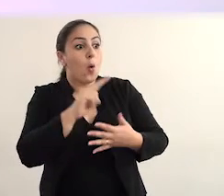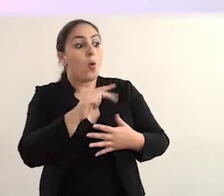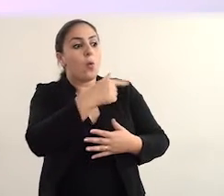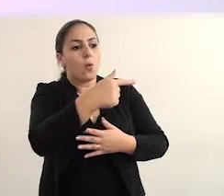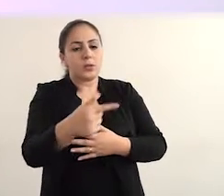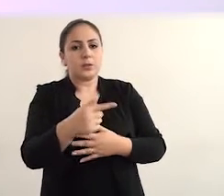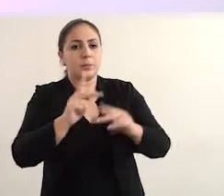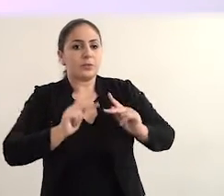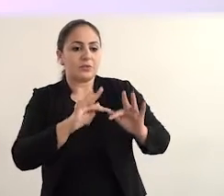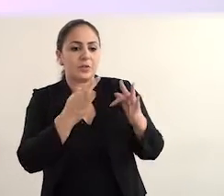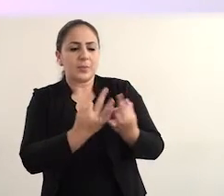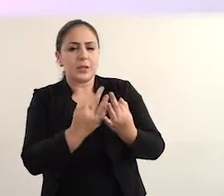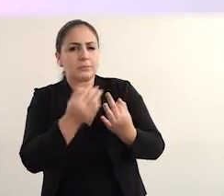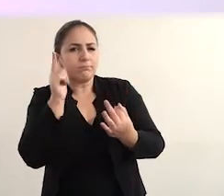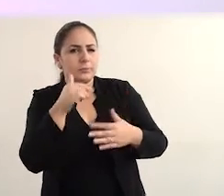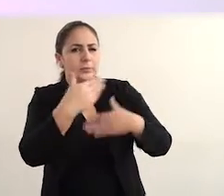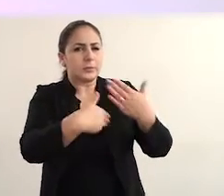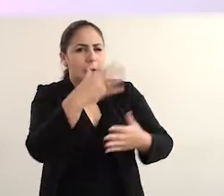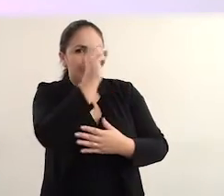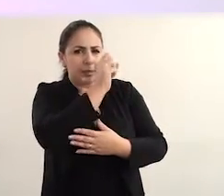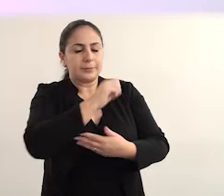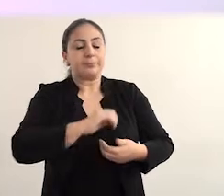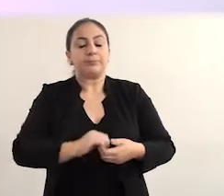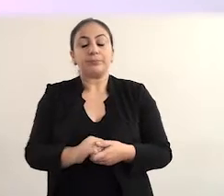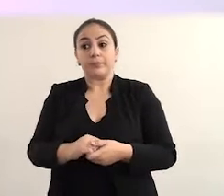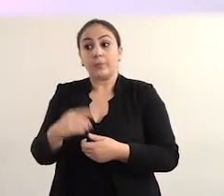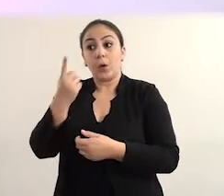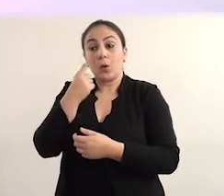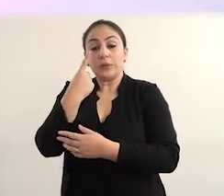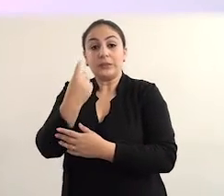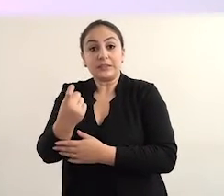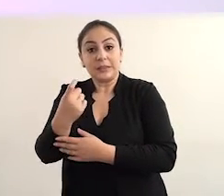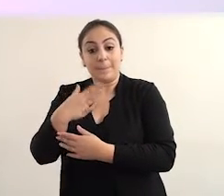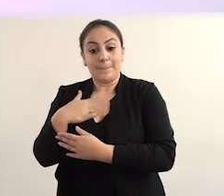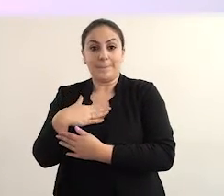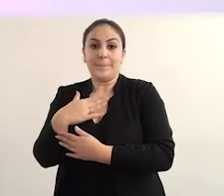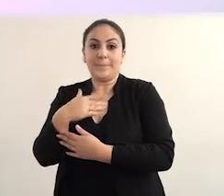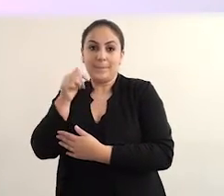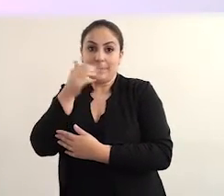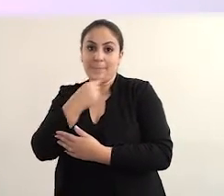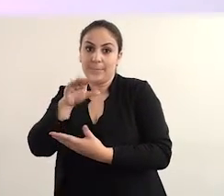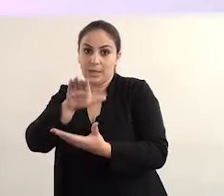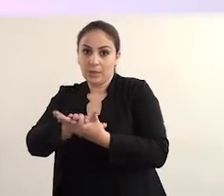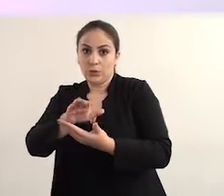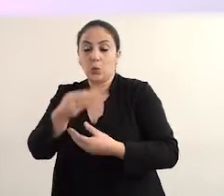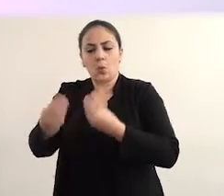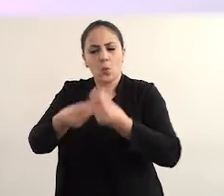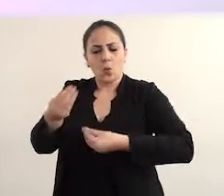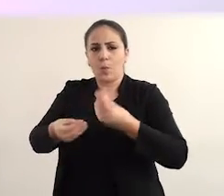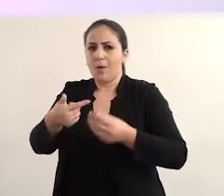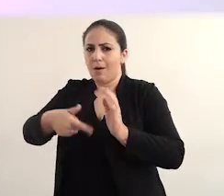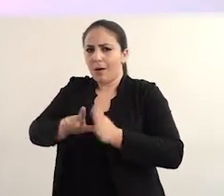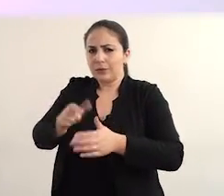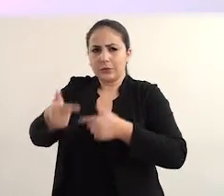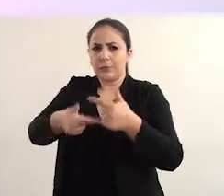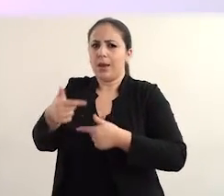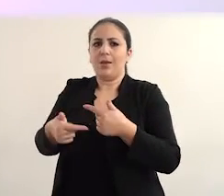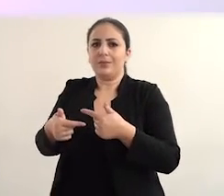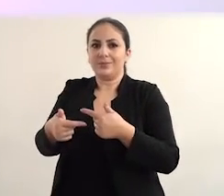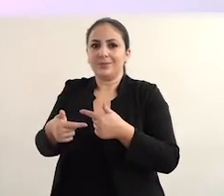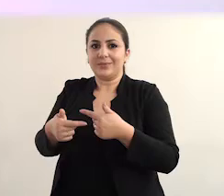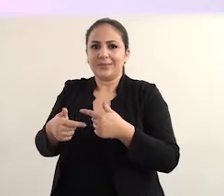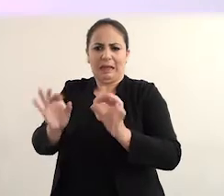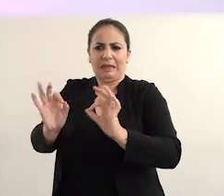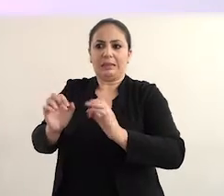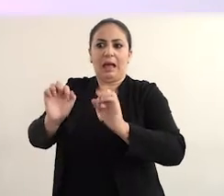aprendendo, né? Interessante que o meu esposo, como ele não era da área, então quando ela veio para nós, ele foi fazer o curso